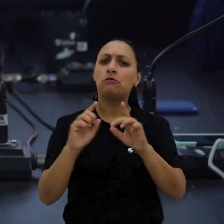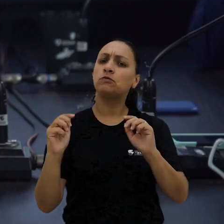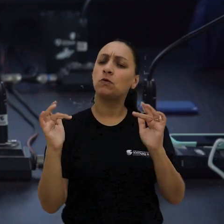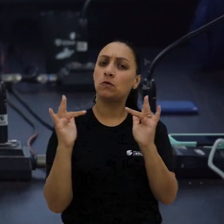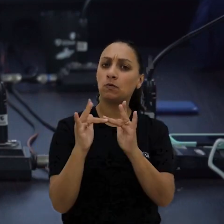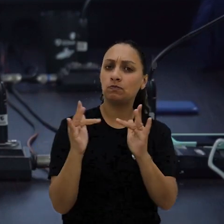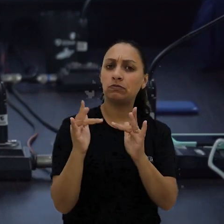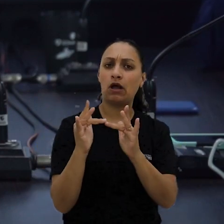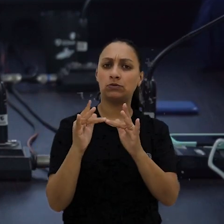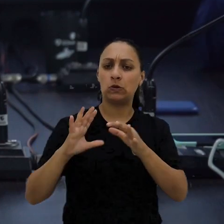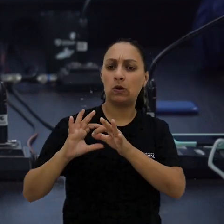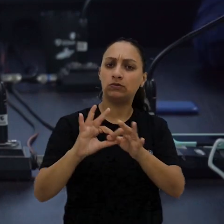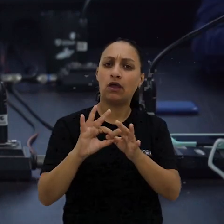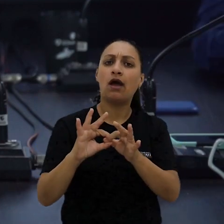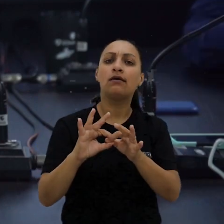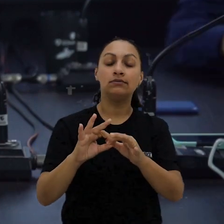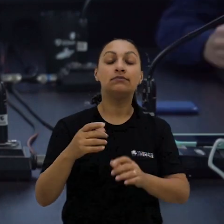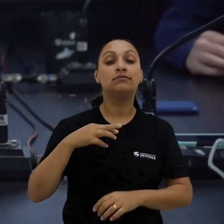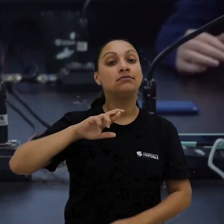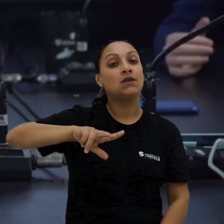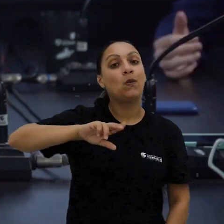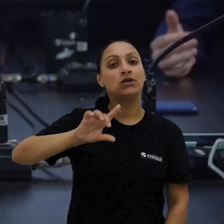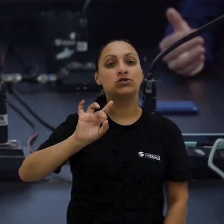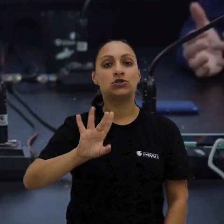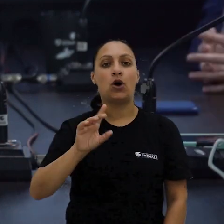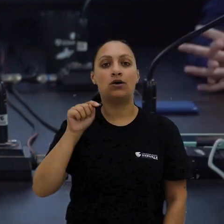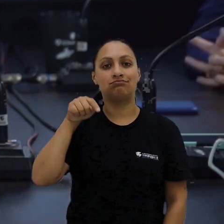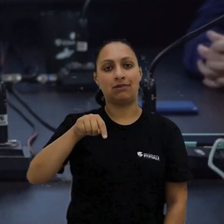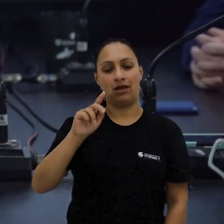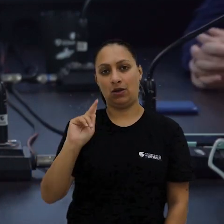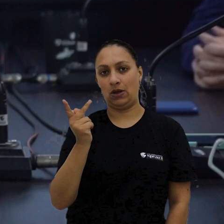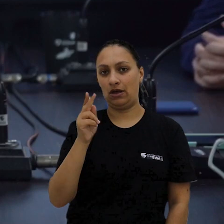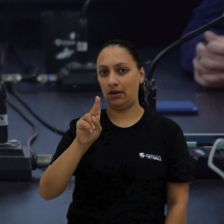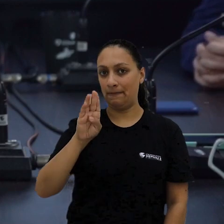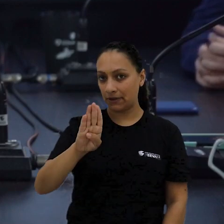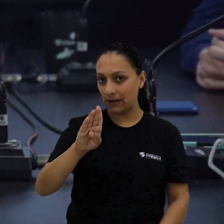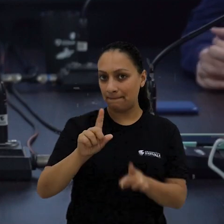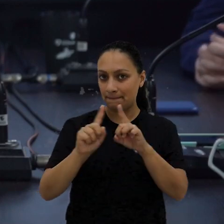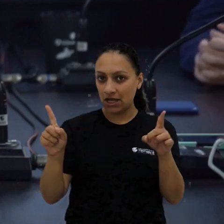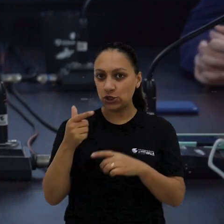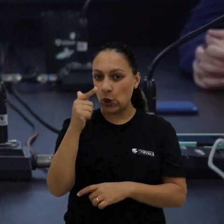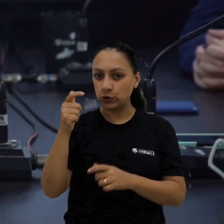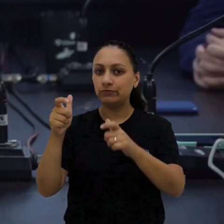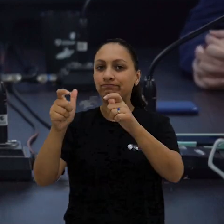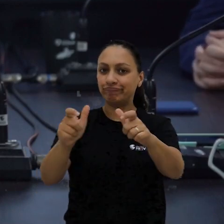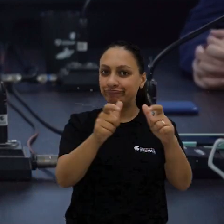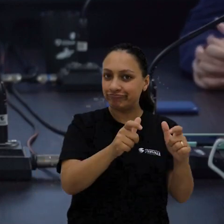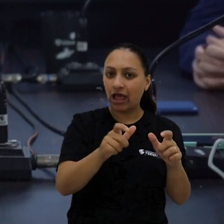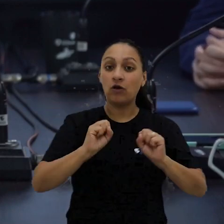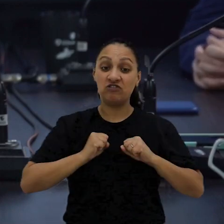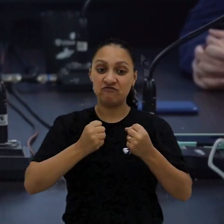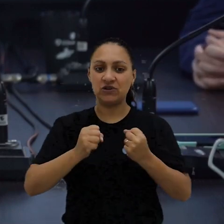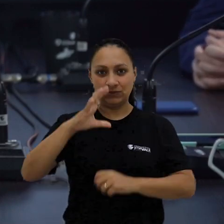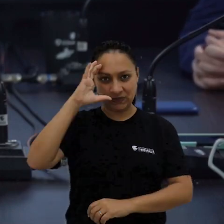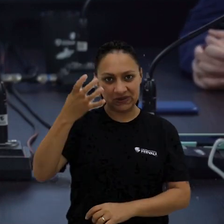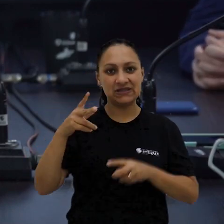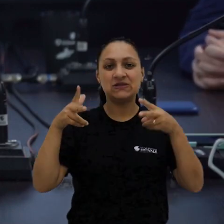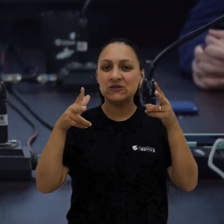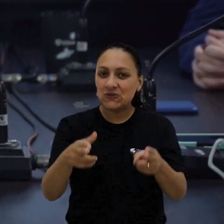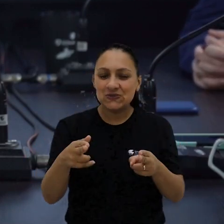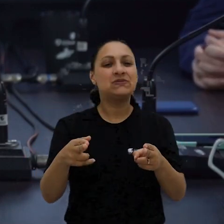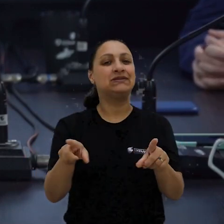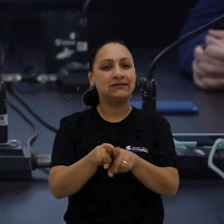conectem. Então, não só no Hub, obviamente, né, em todas as unidades esse esforço acontece, mas